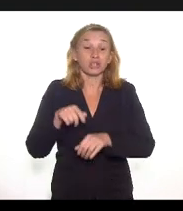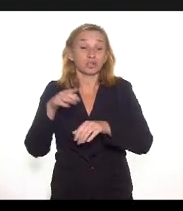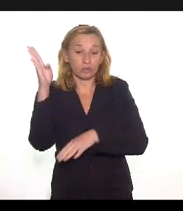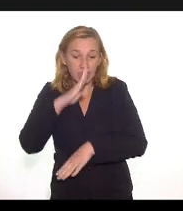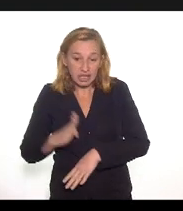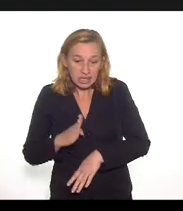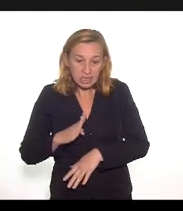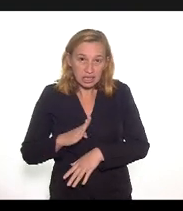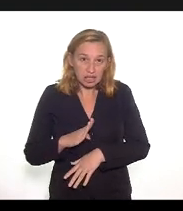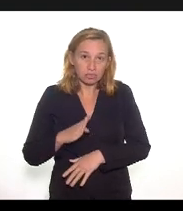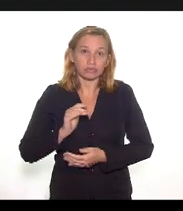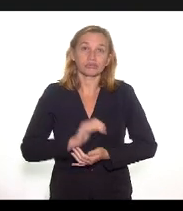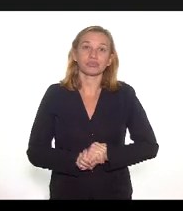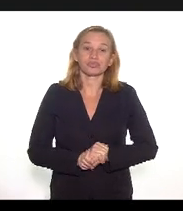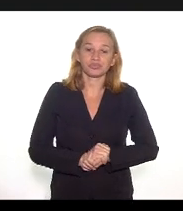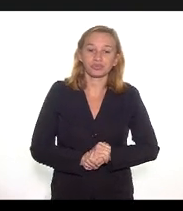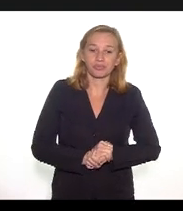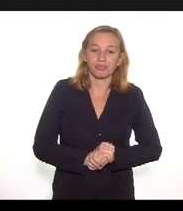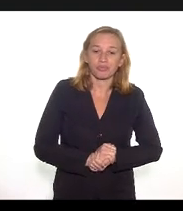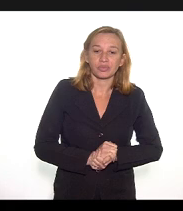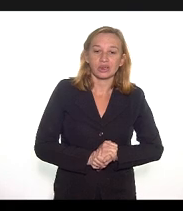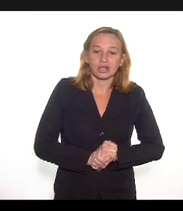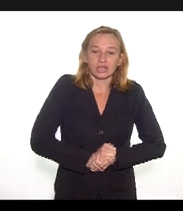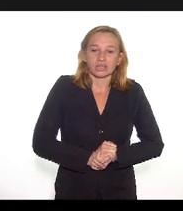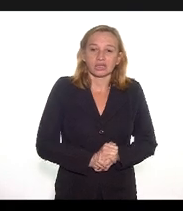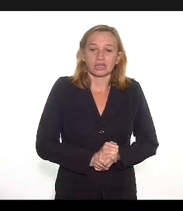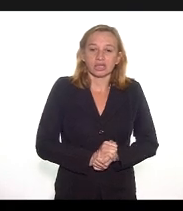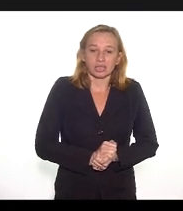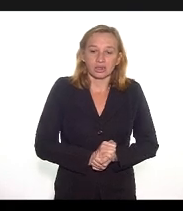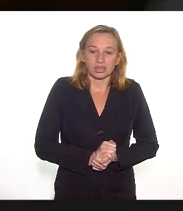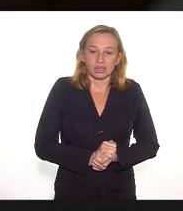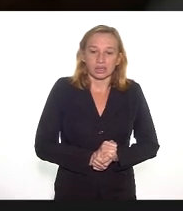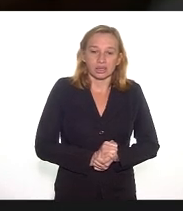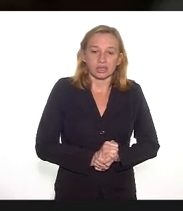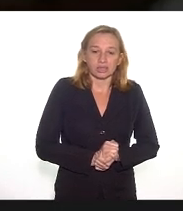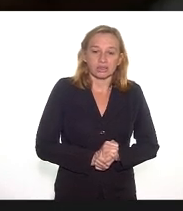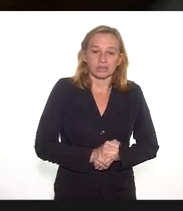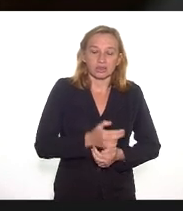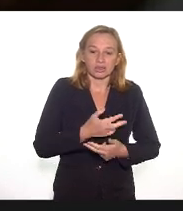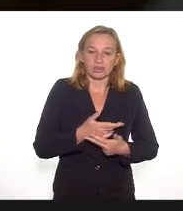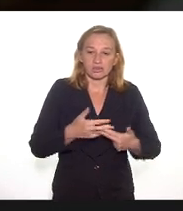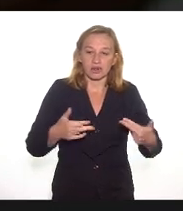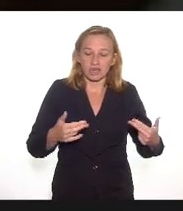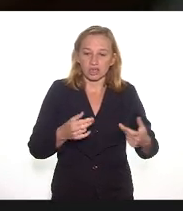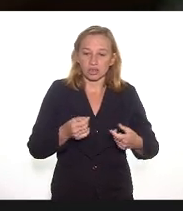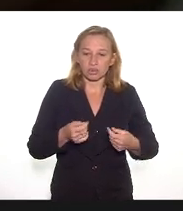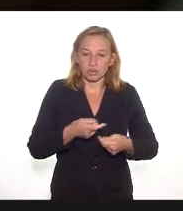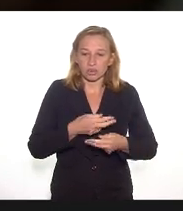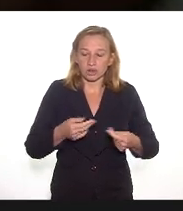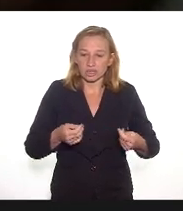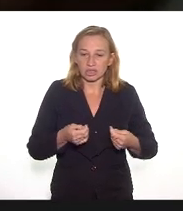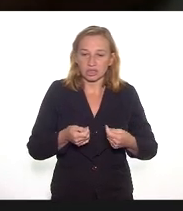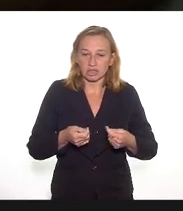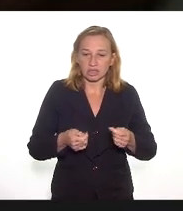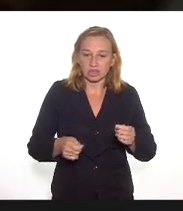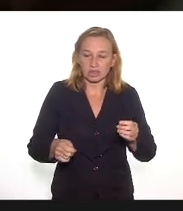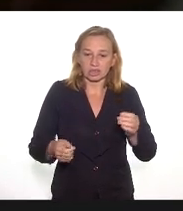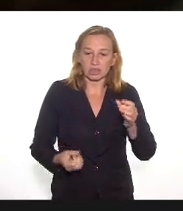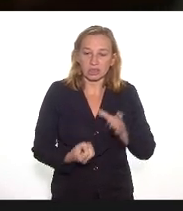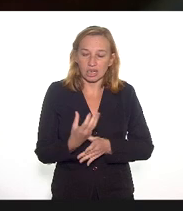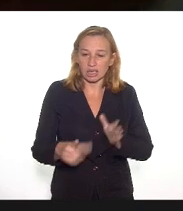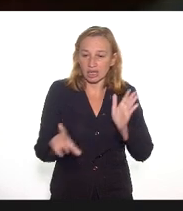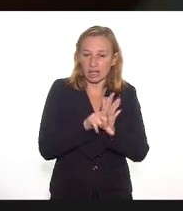às vezes, você tem excesso de preciosidade na legislação que faz com que